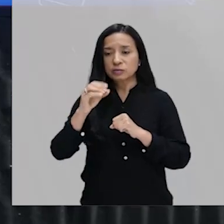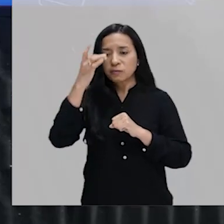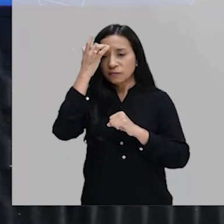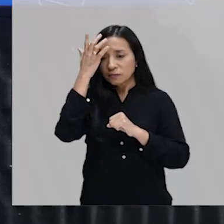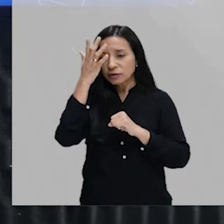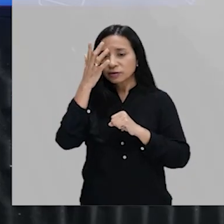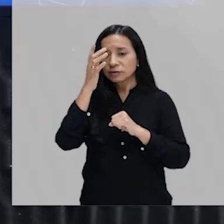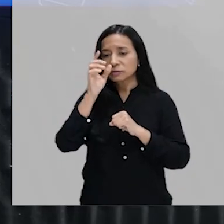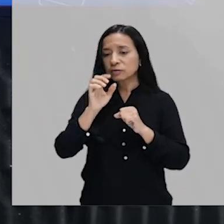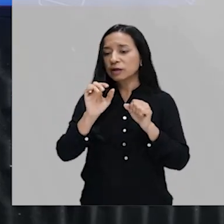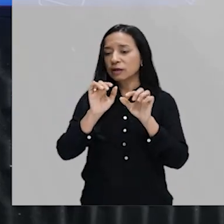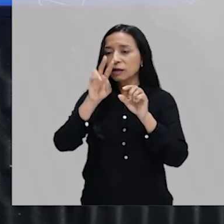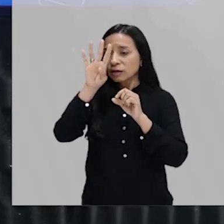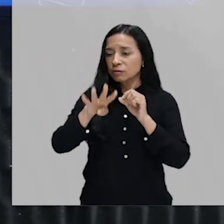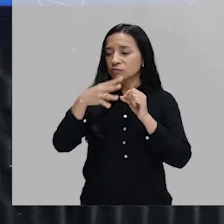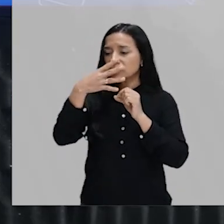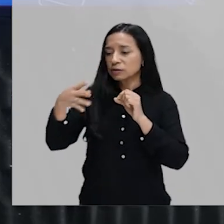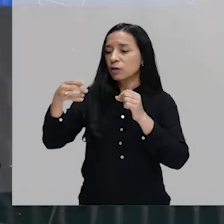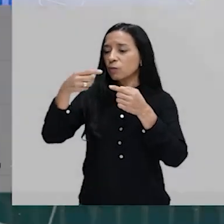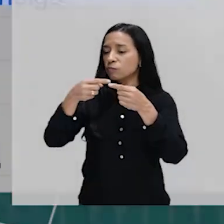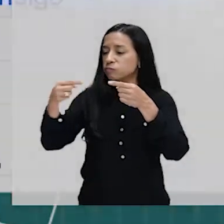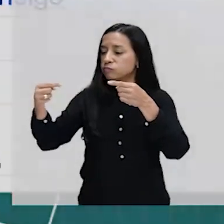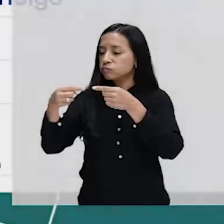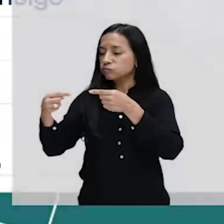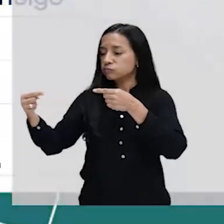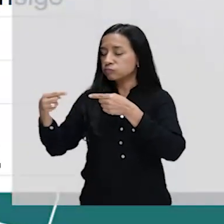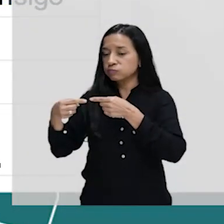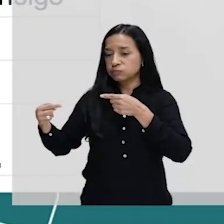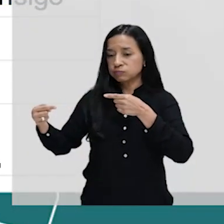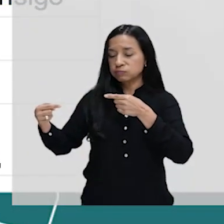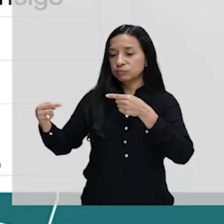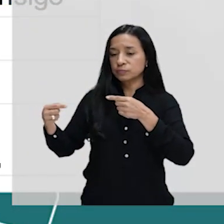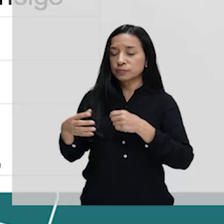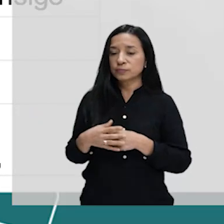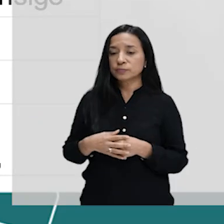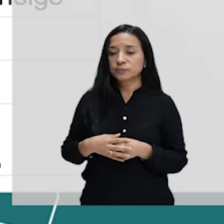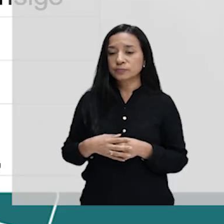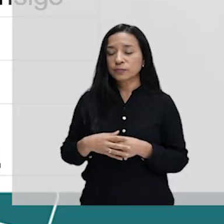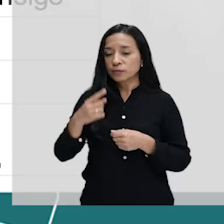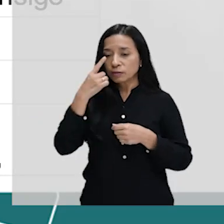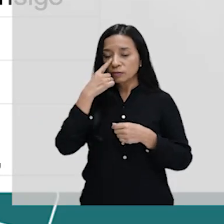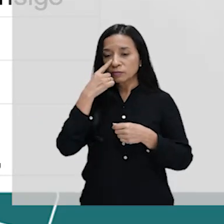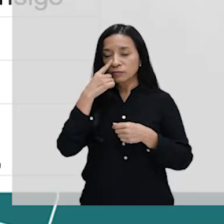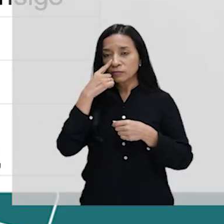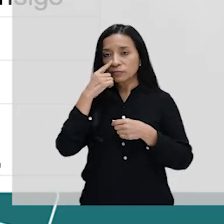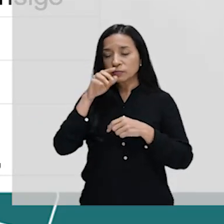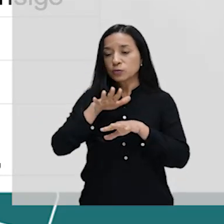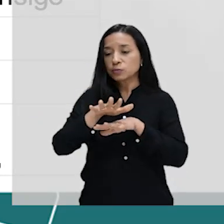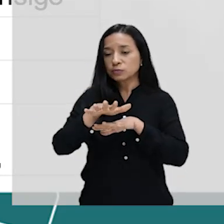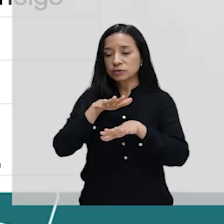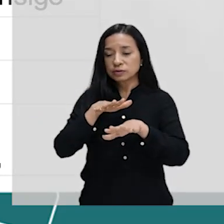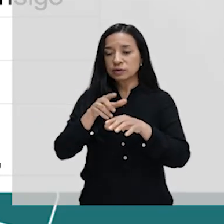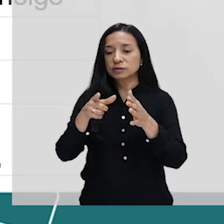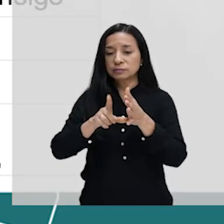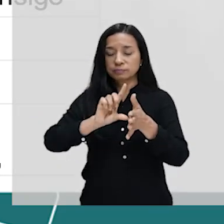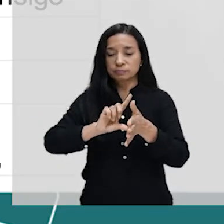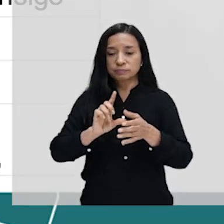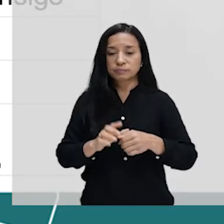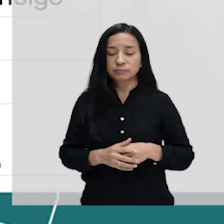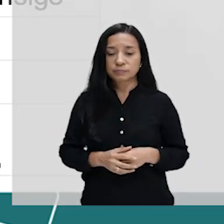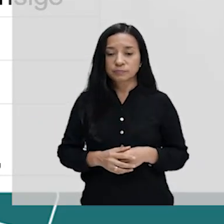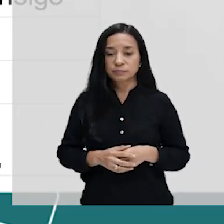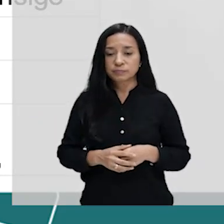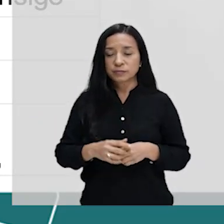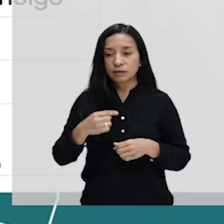para cada um nós temos o respectivo pronome oblíquo, né? Que foi o que a gente viu nos slides anteriores, né? Eu,